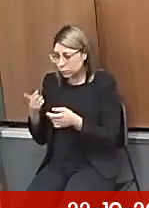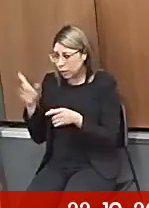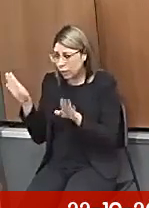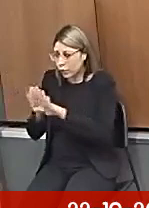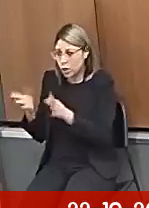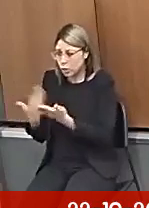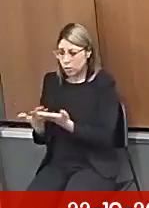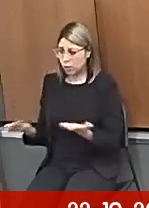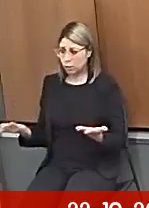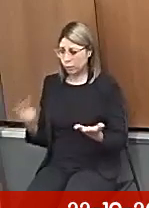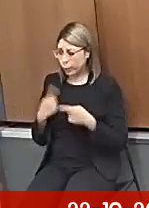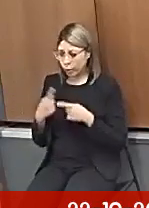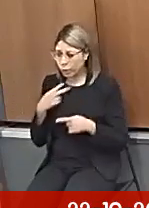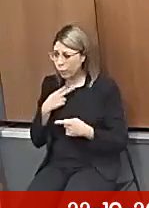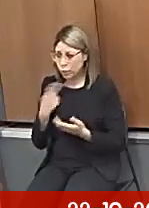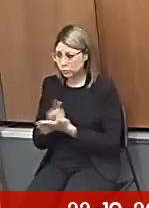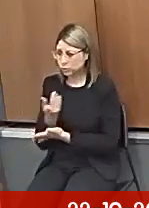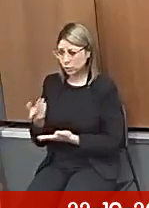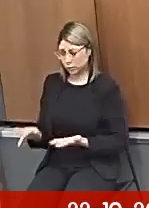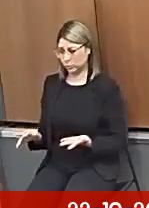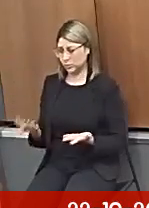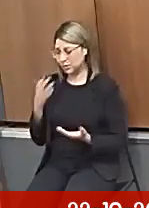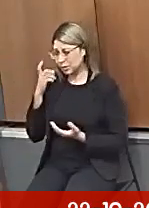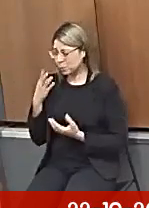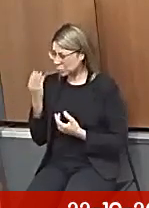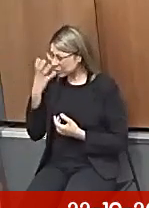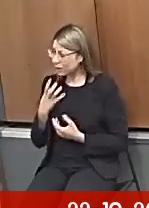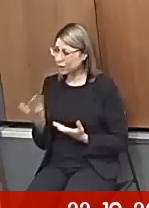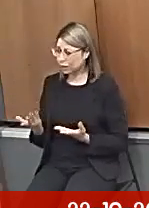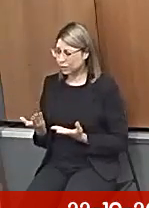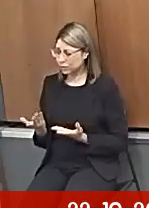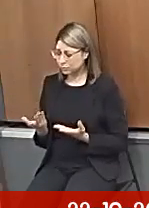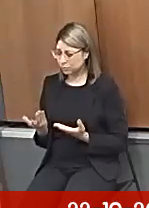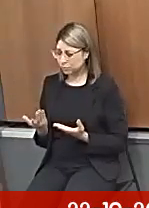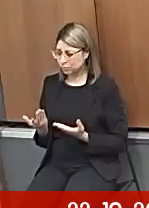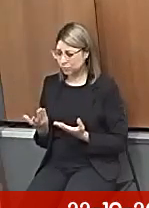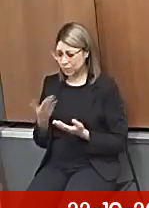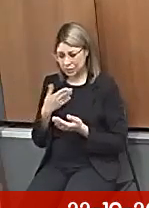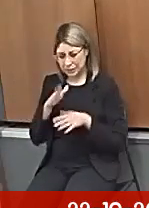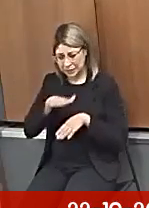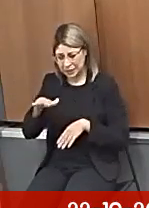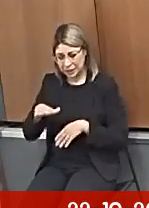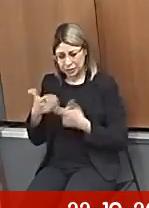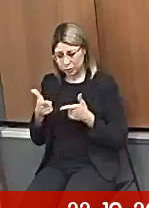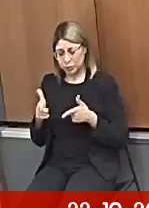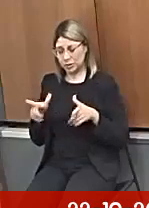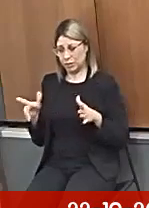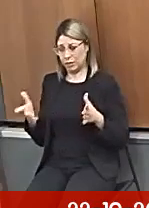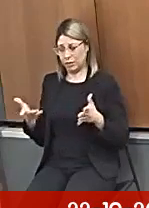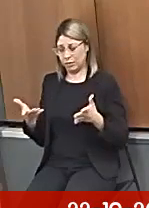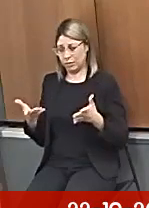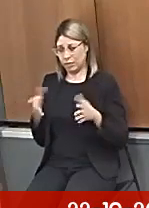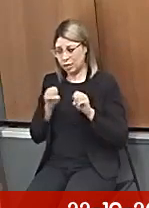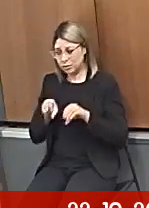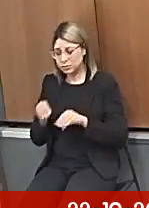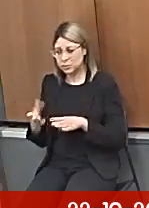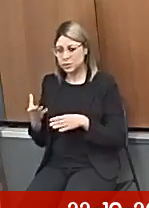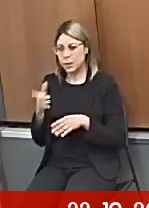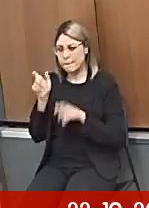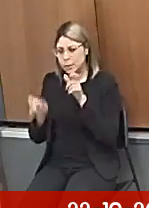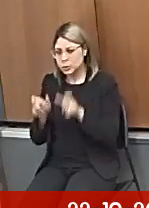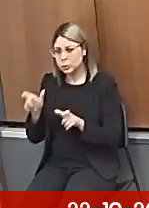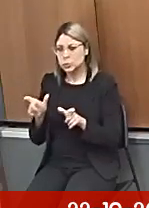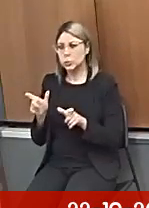condição disso acontecer. Sabe, eu acho que é muito sério as nossas crianças não serem educadas por pessoas capacitadas. Isso é falta